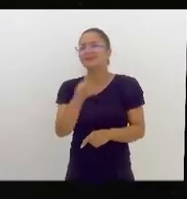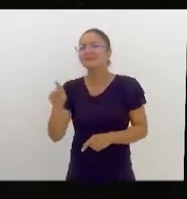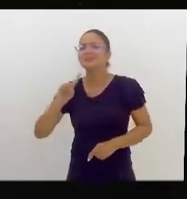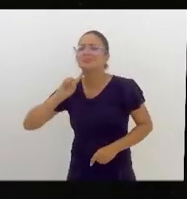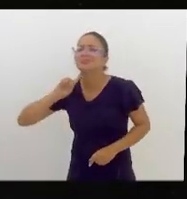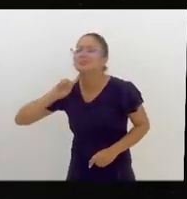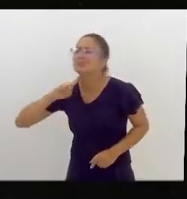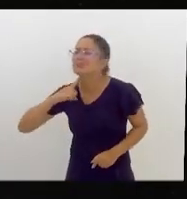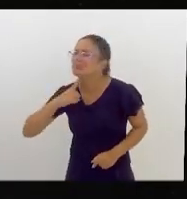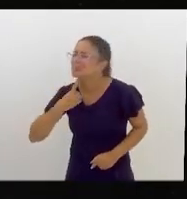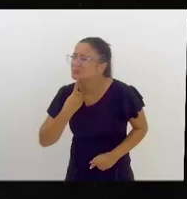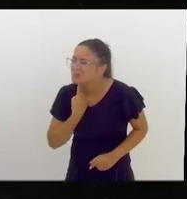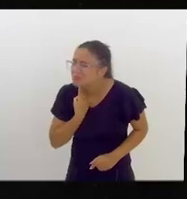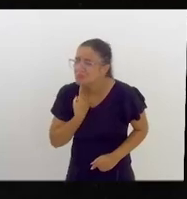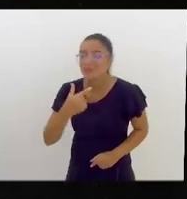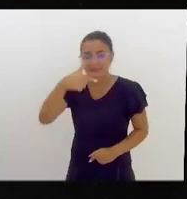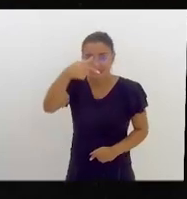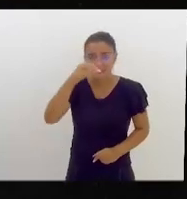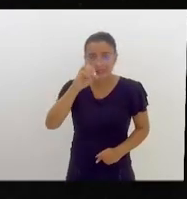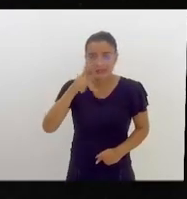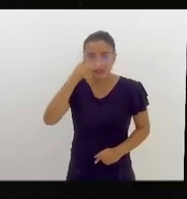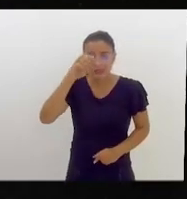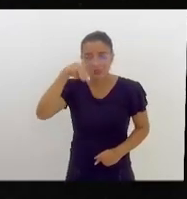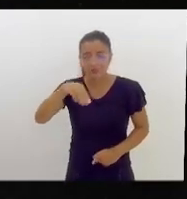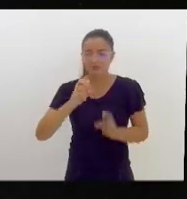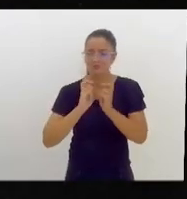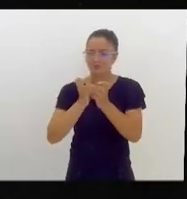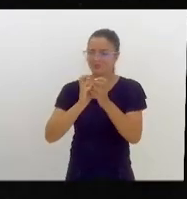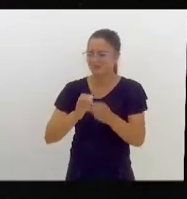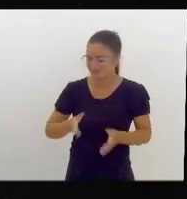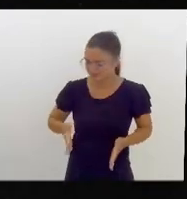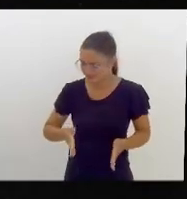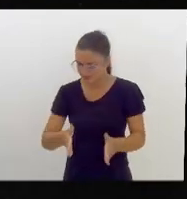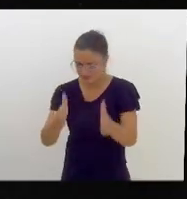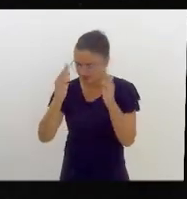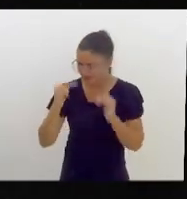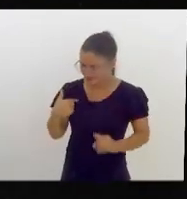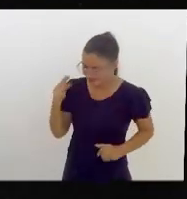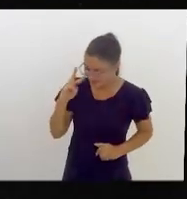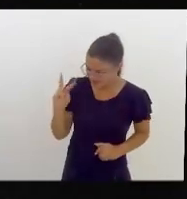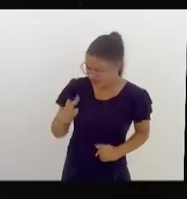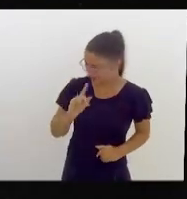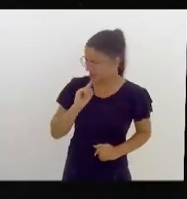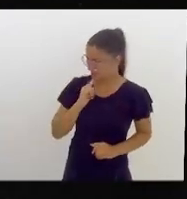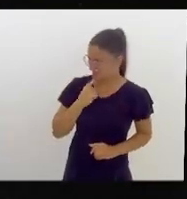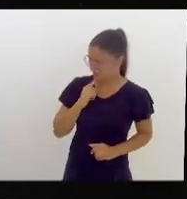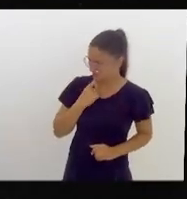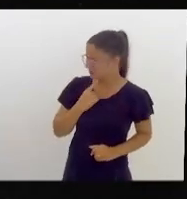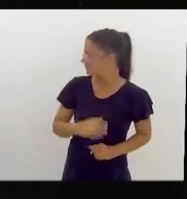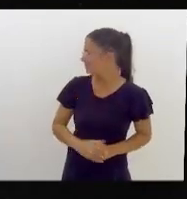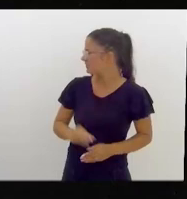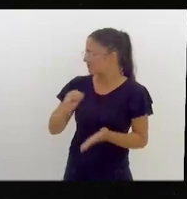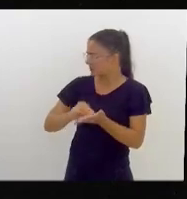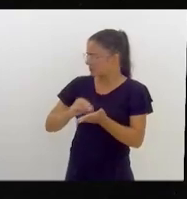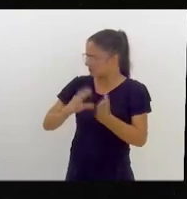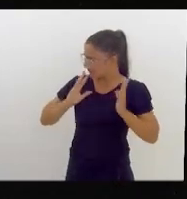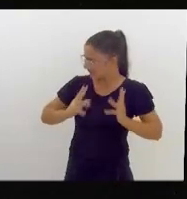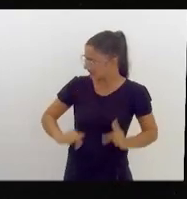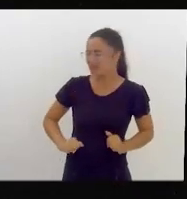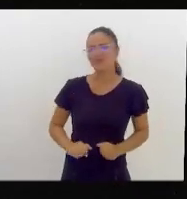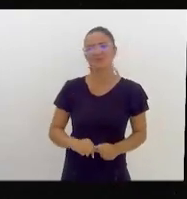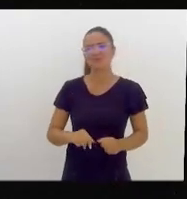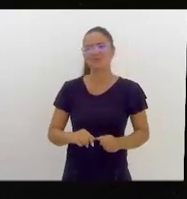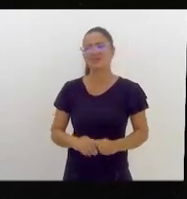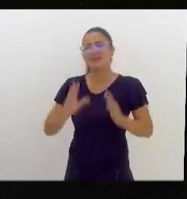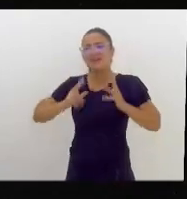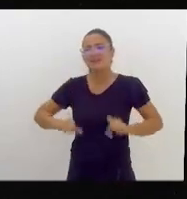sujeira, nos 70 quilômetros da linha férrea, uma sujeira imensa. Nós reivindicamos a limpeza do ramal, são 70